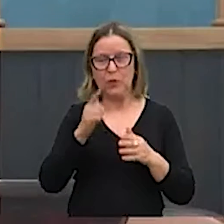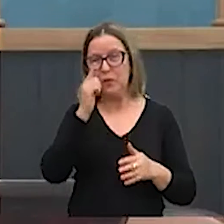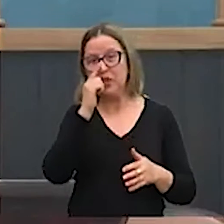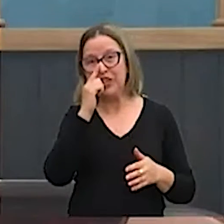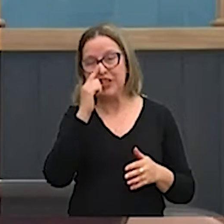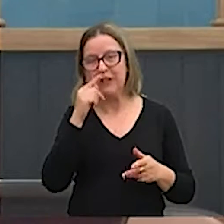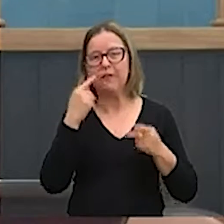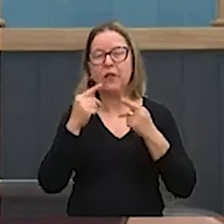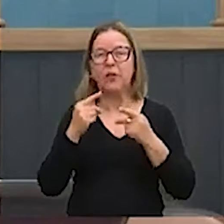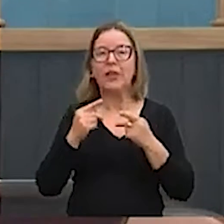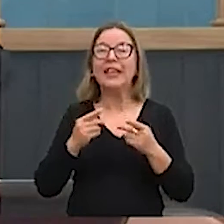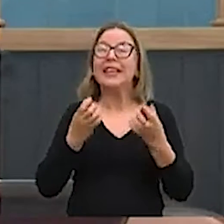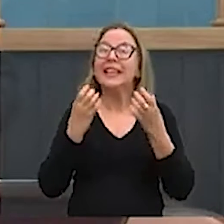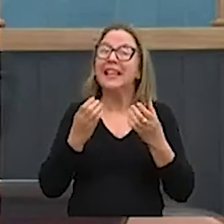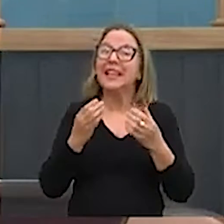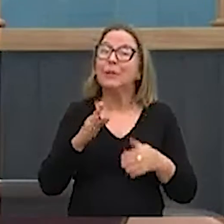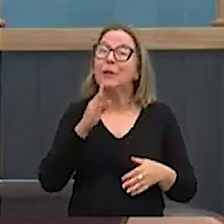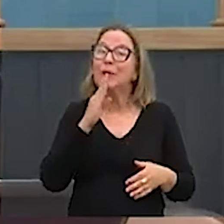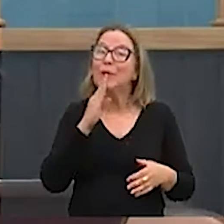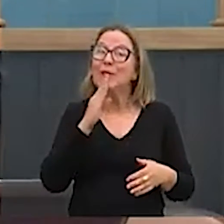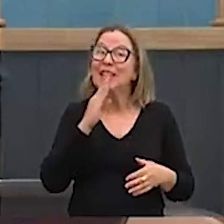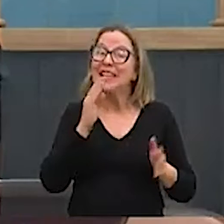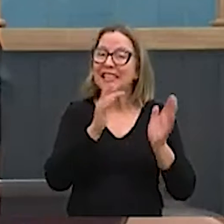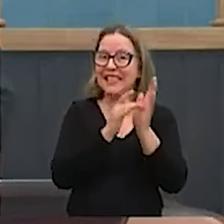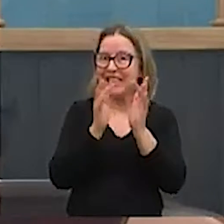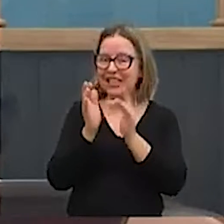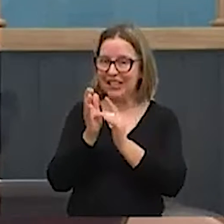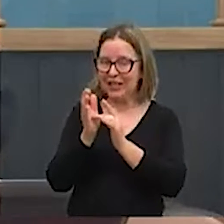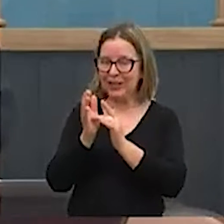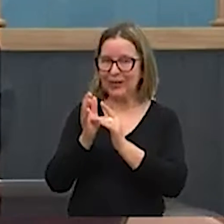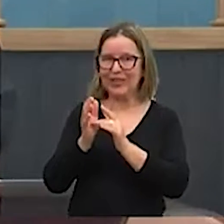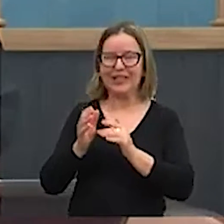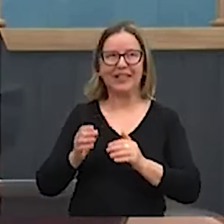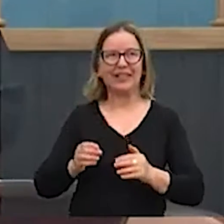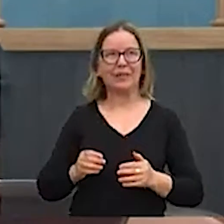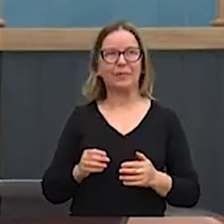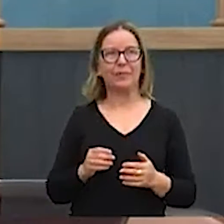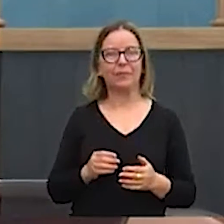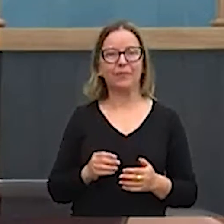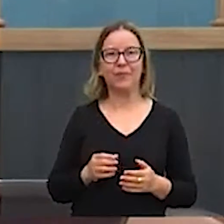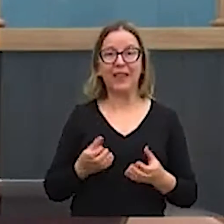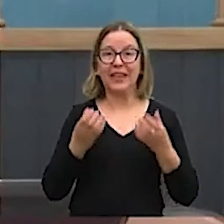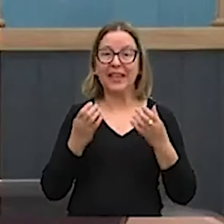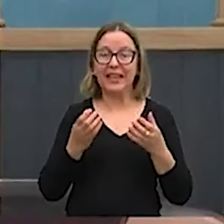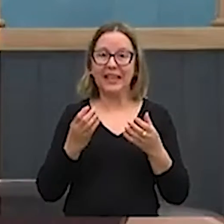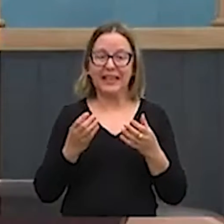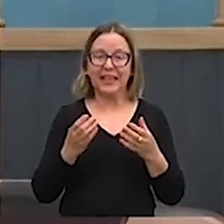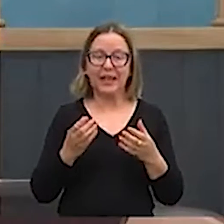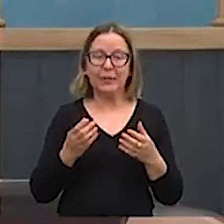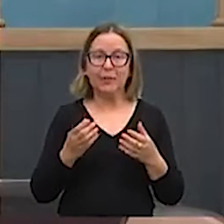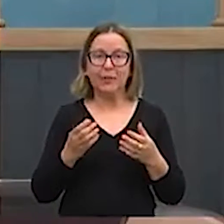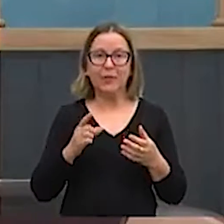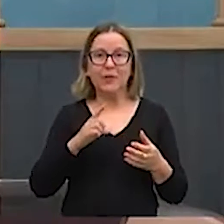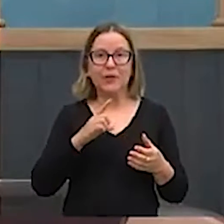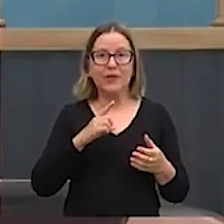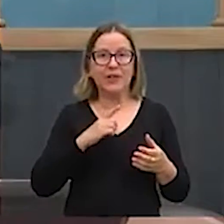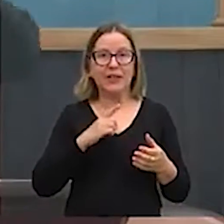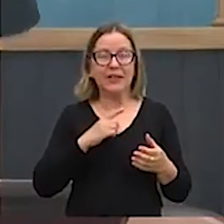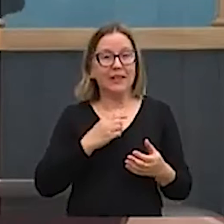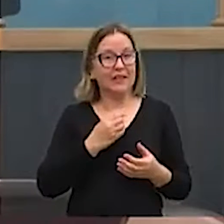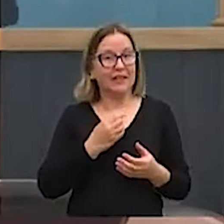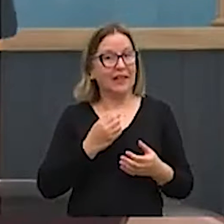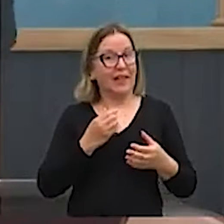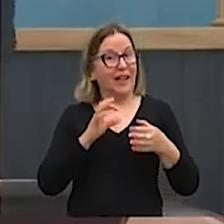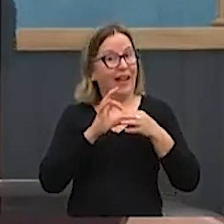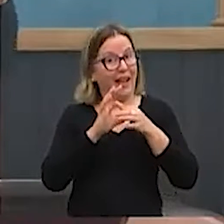aquele verbo ver ali tem o sentido de conhecer. Queremos ter um relacionamento com Jesus. Ele